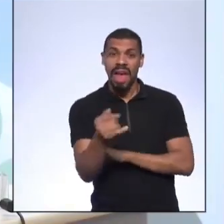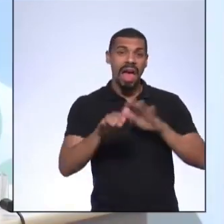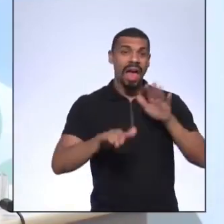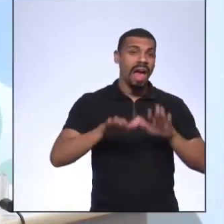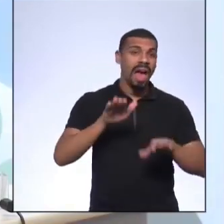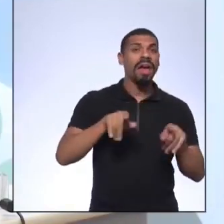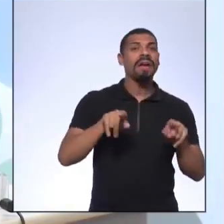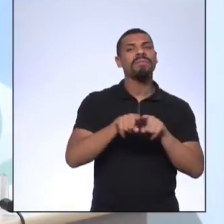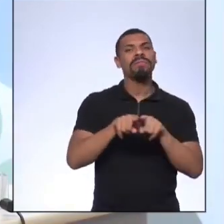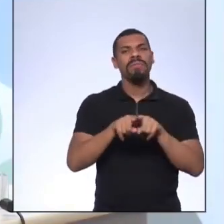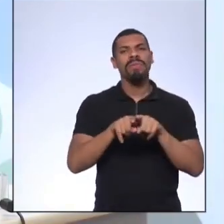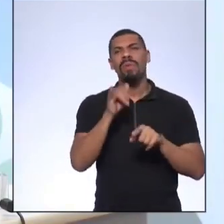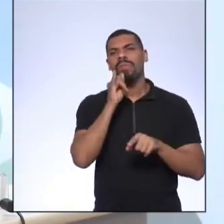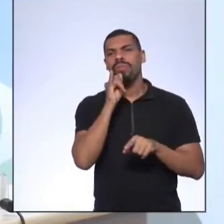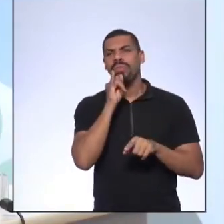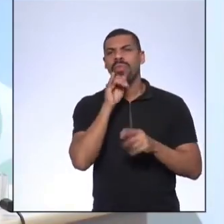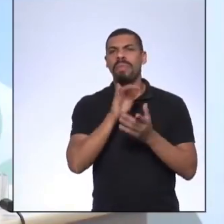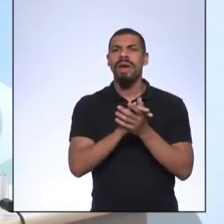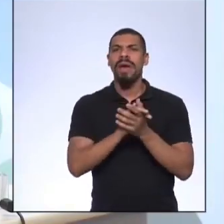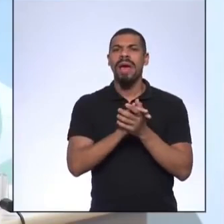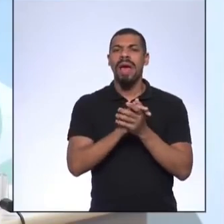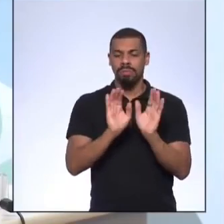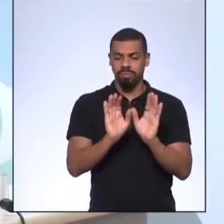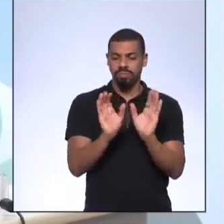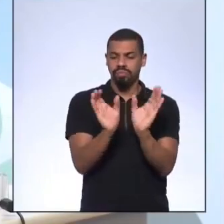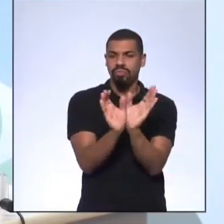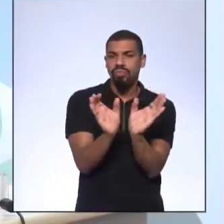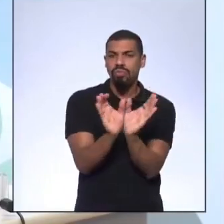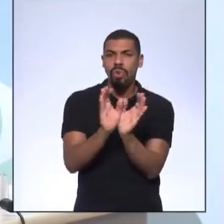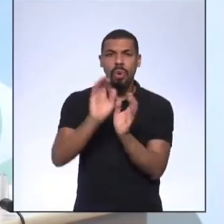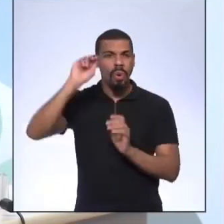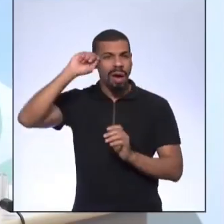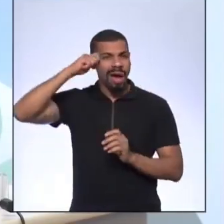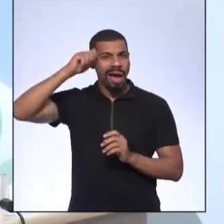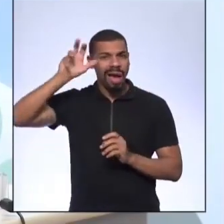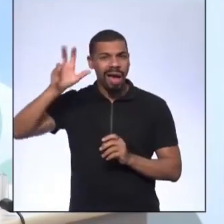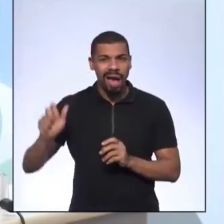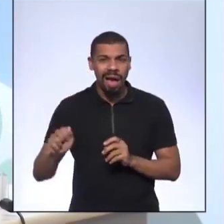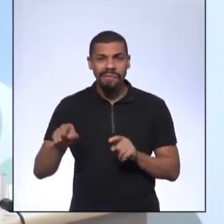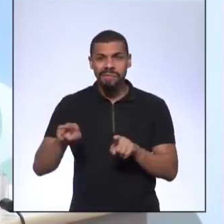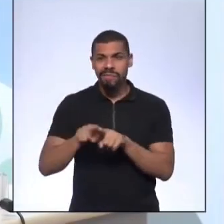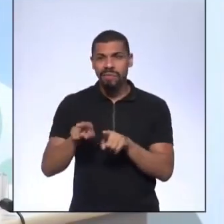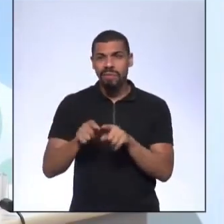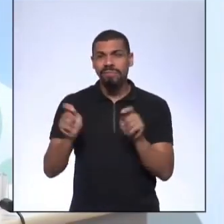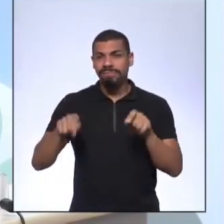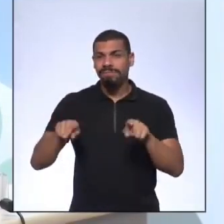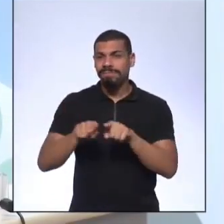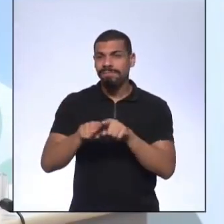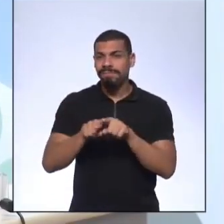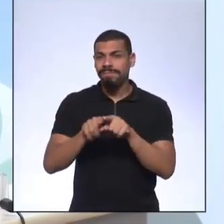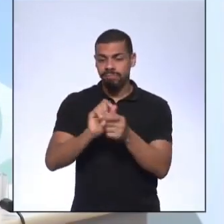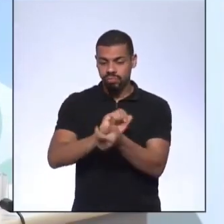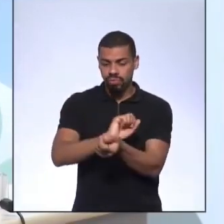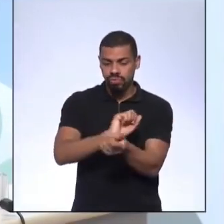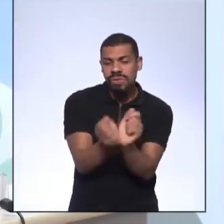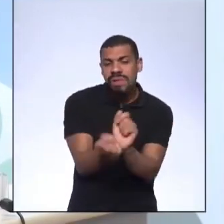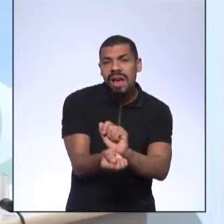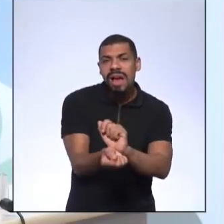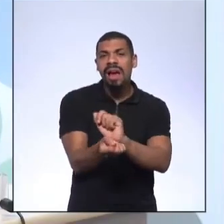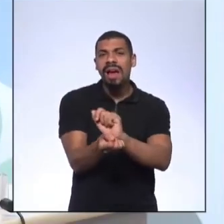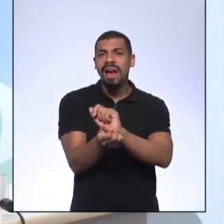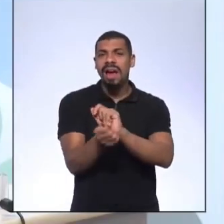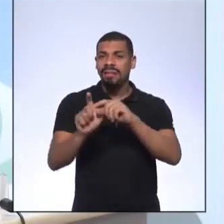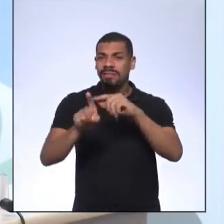conflitos internos entre as tribos, onde uma tribo africana, um povo africano, dominava e escravizava o outro. Eles começaram,